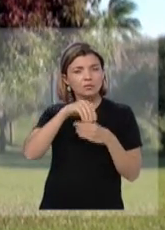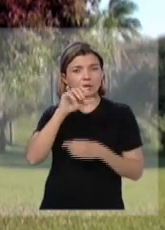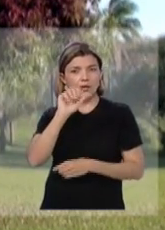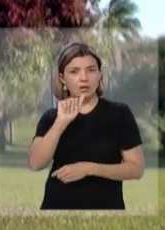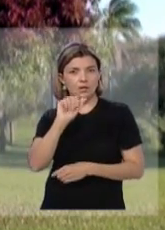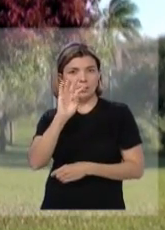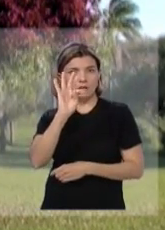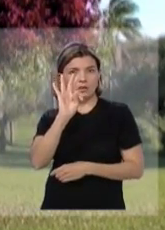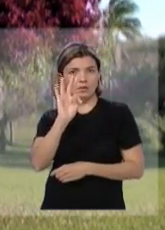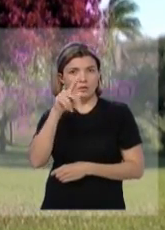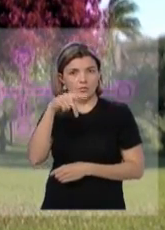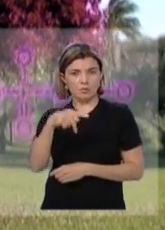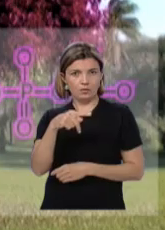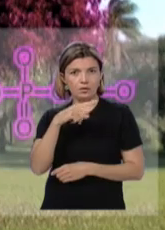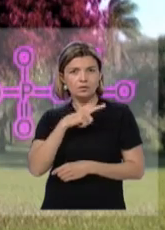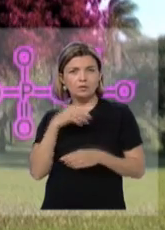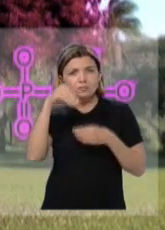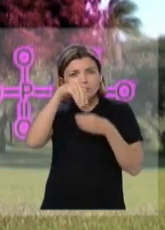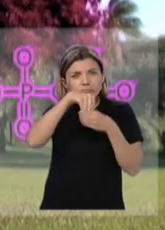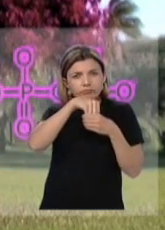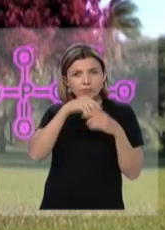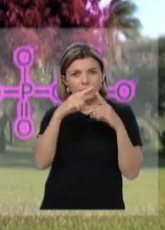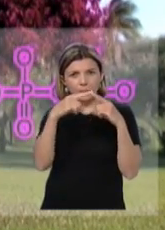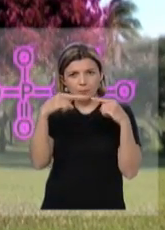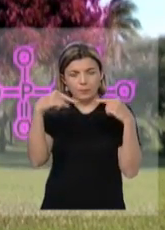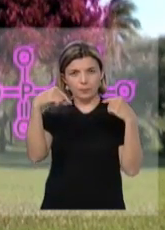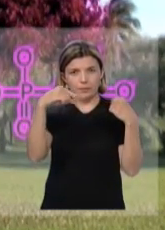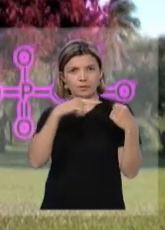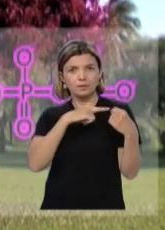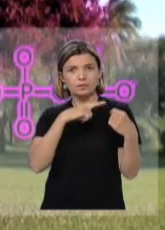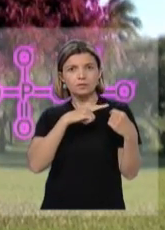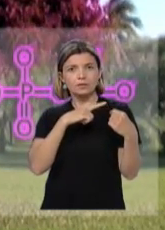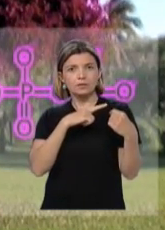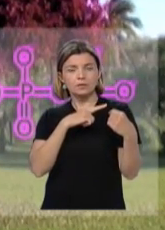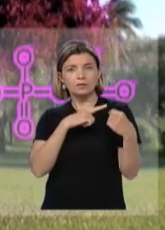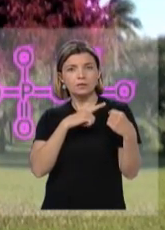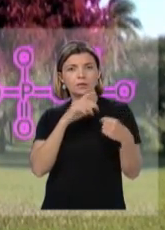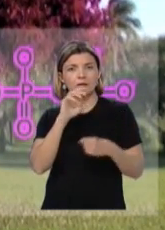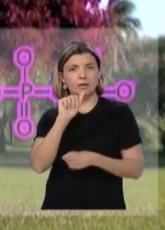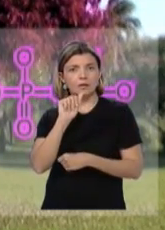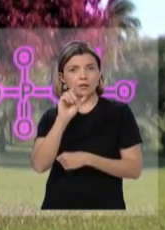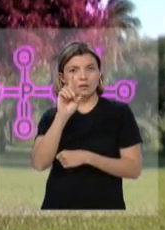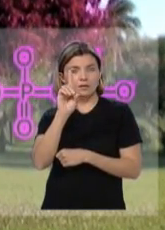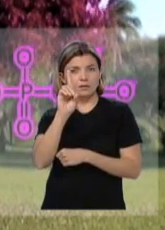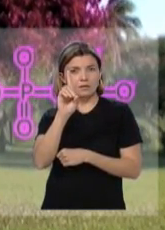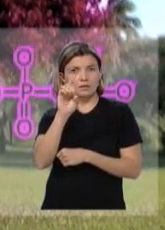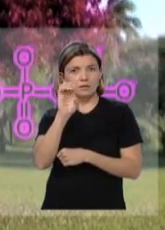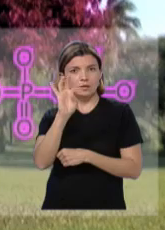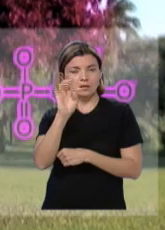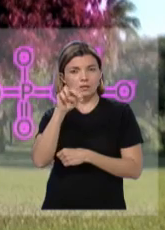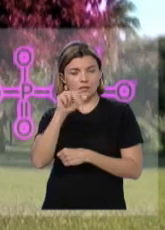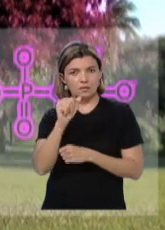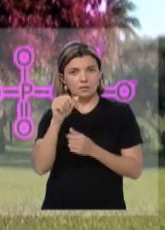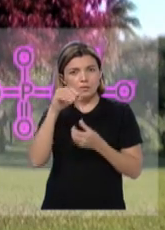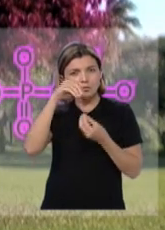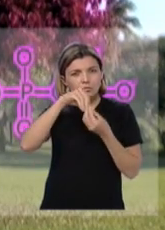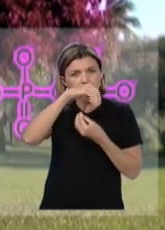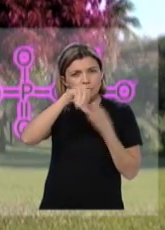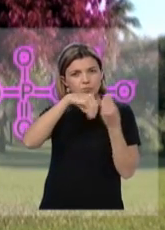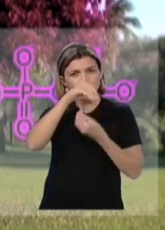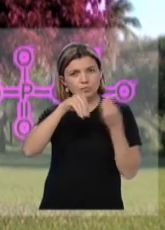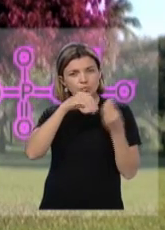moléculas de ATP. Ele é um nucleotídeo, composto pela base nitrogenada adenina, ligada